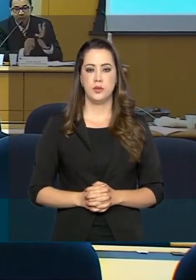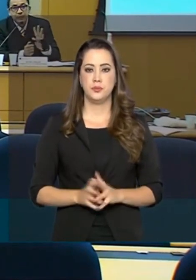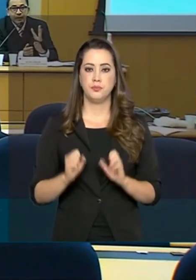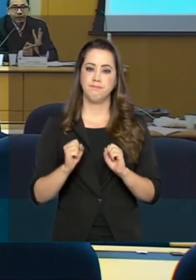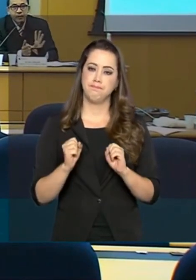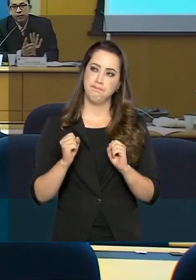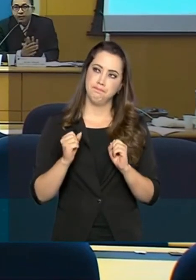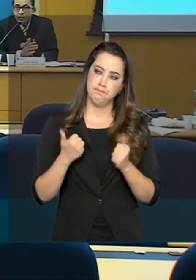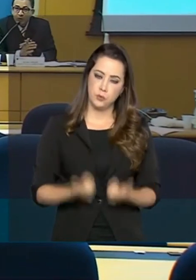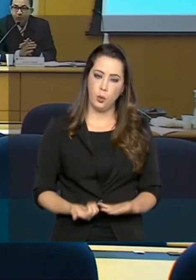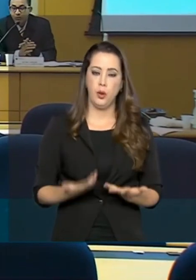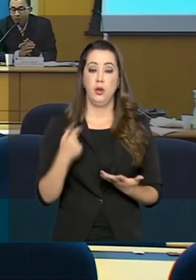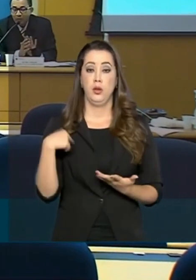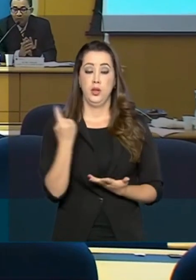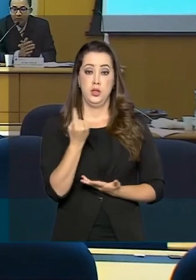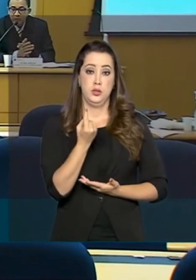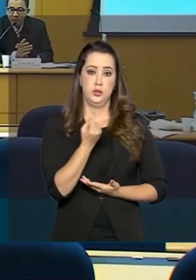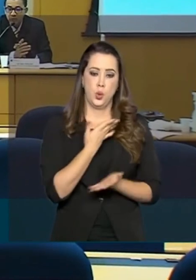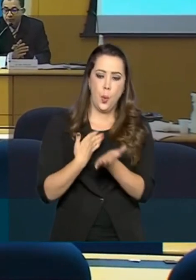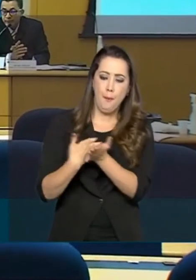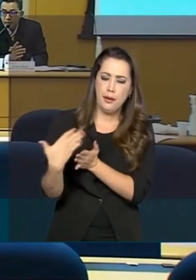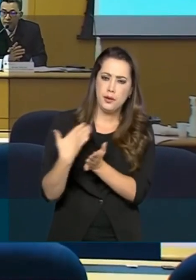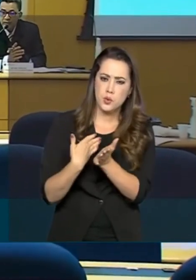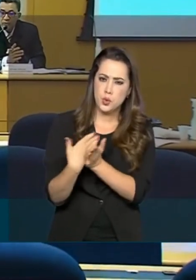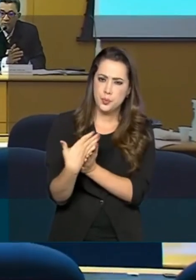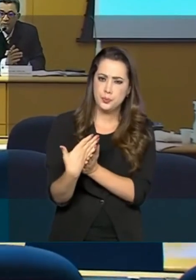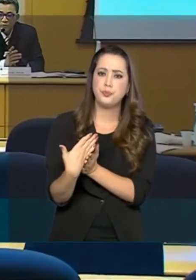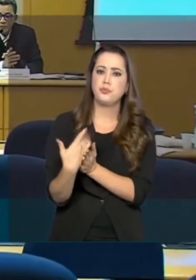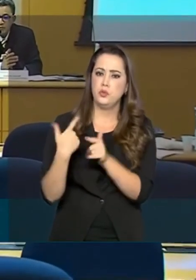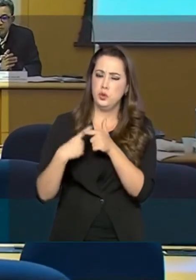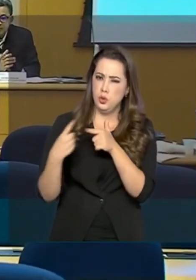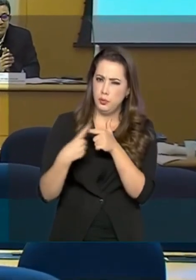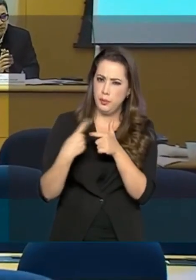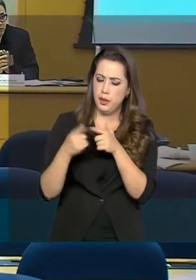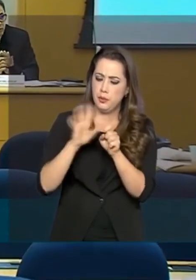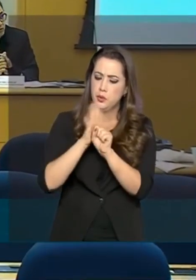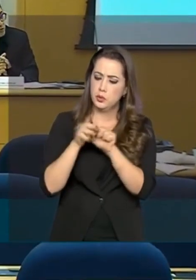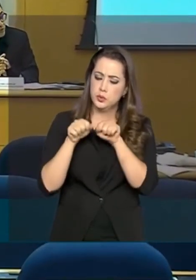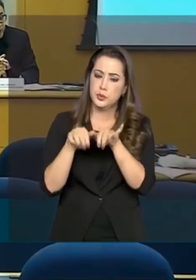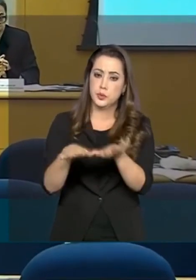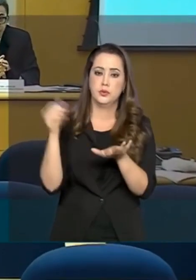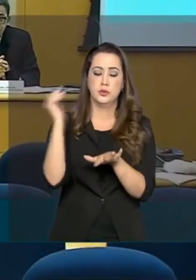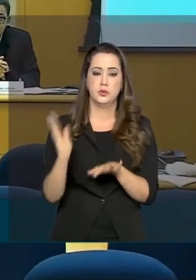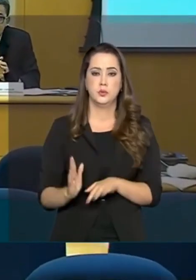Muito bem. Quando, logo no início da situação no Brasil, da presença da Covid,